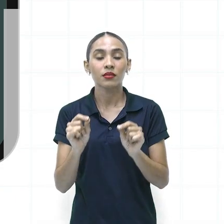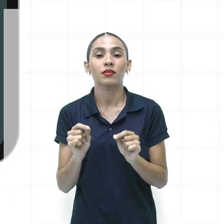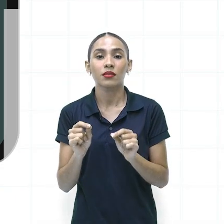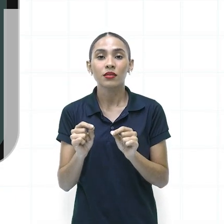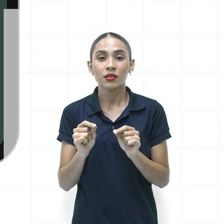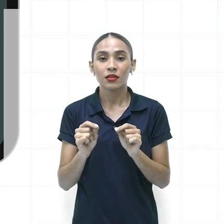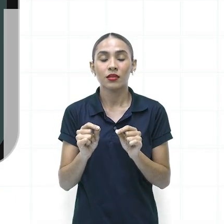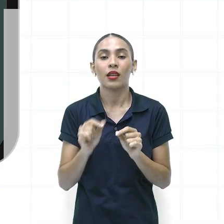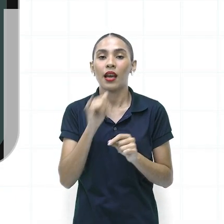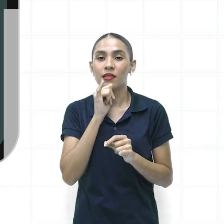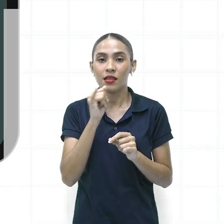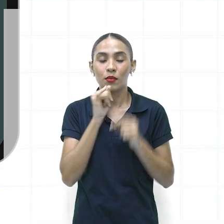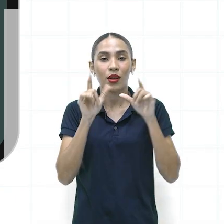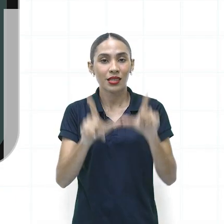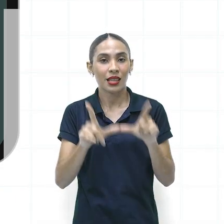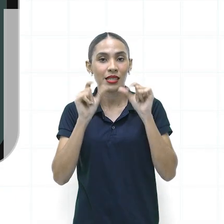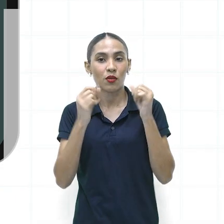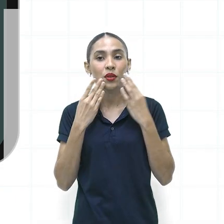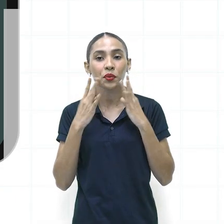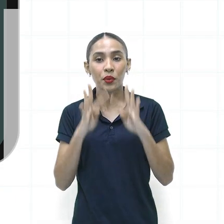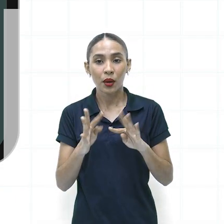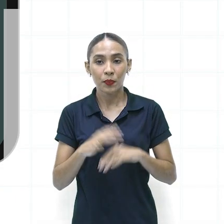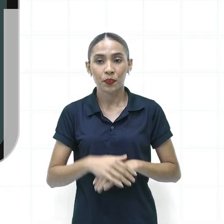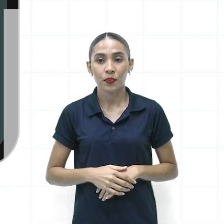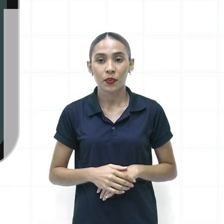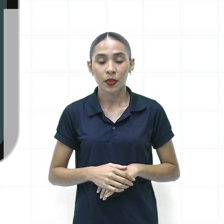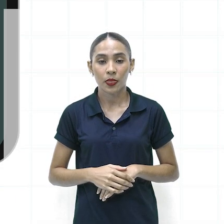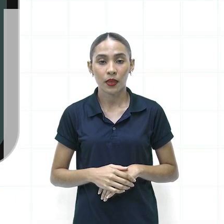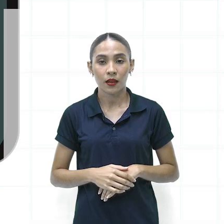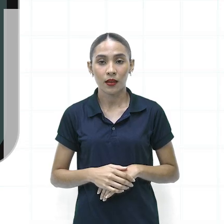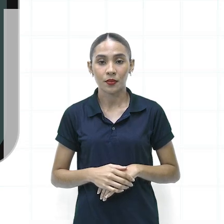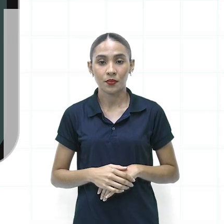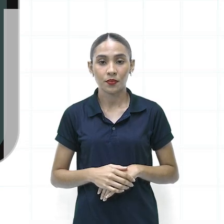a questão da dupla seleção natural, né?